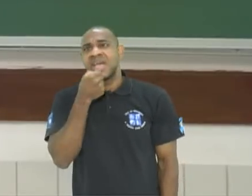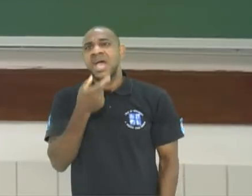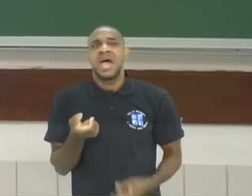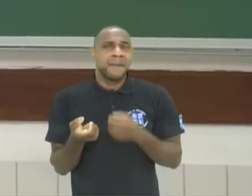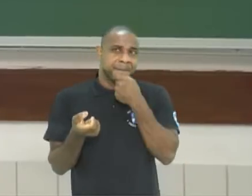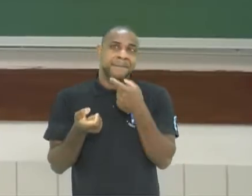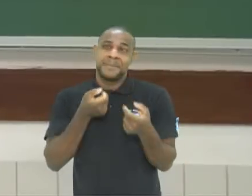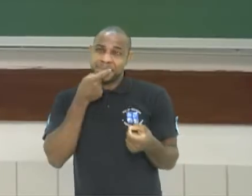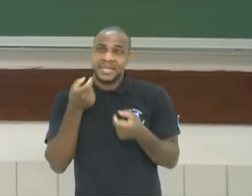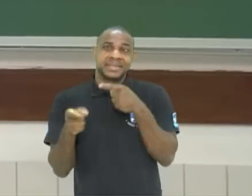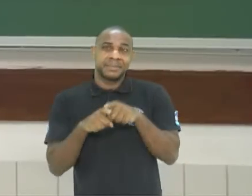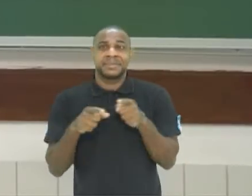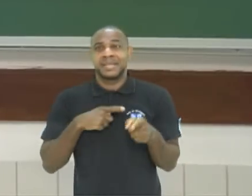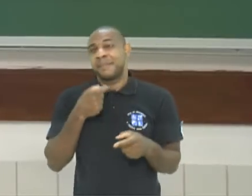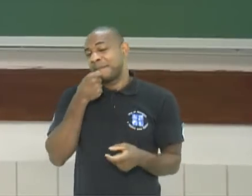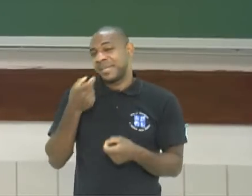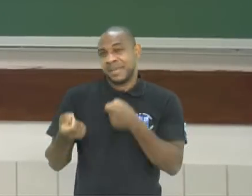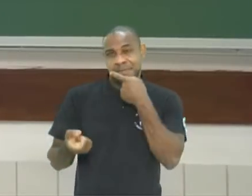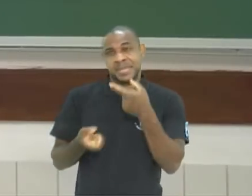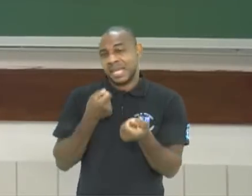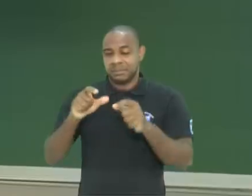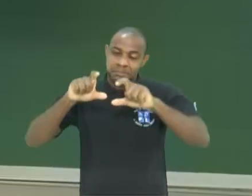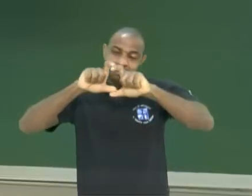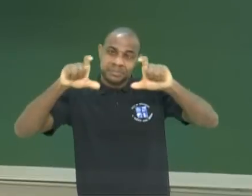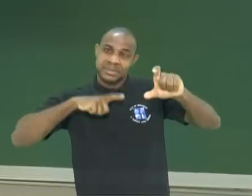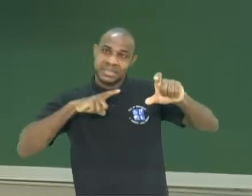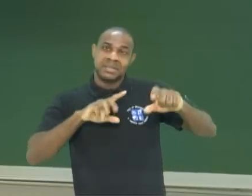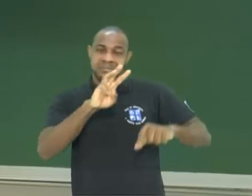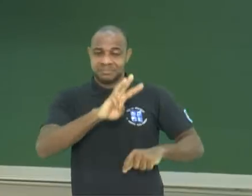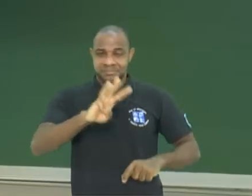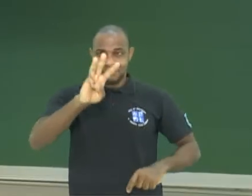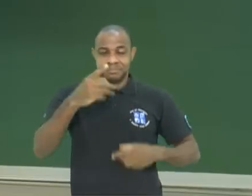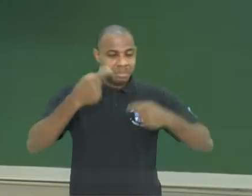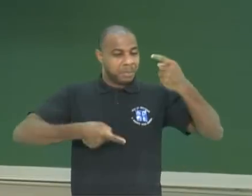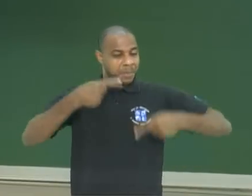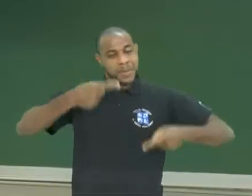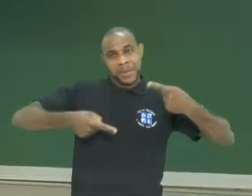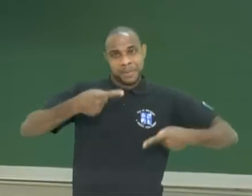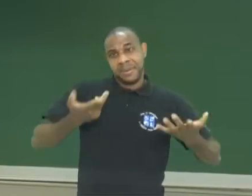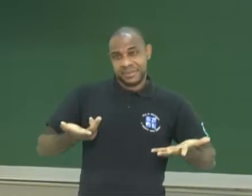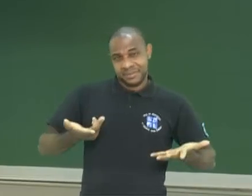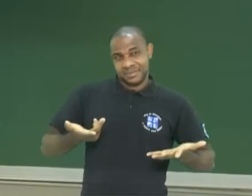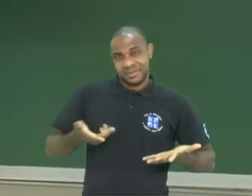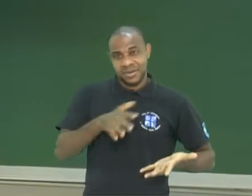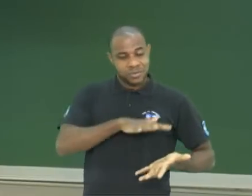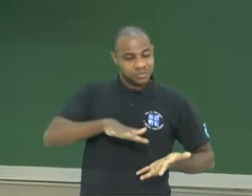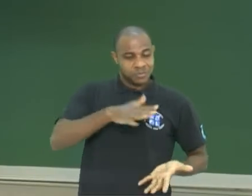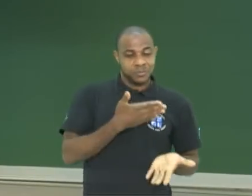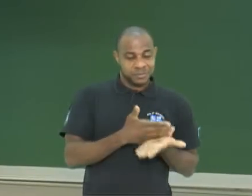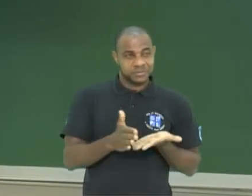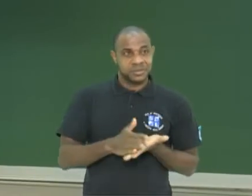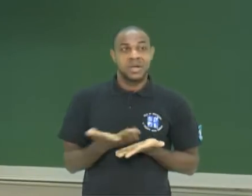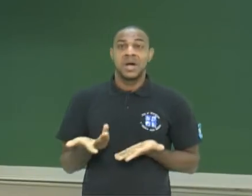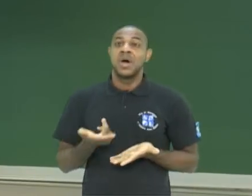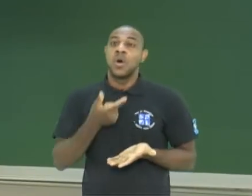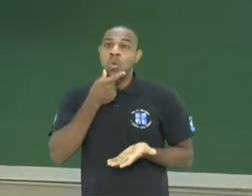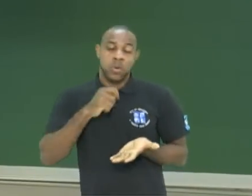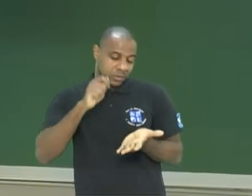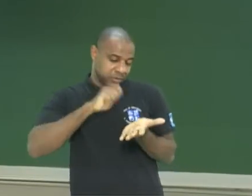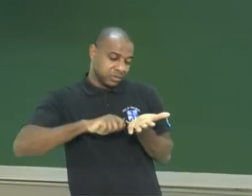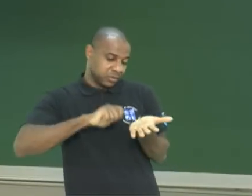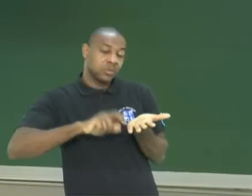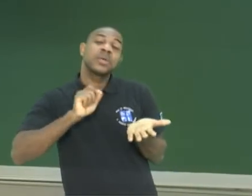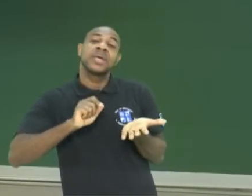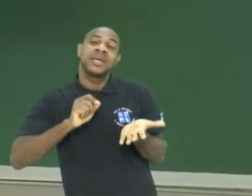causar humor. E nesse trecho aqui do artigo de opinião, o autor do texto faz o quê? Ele